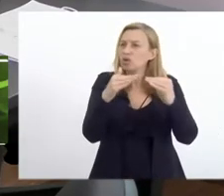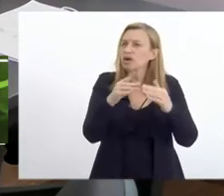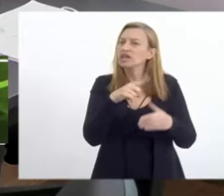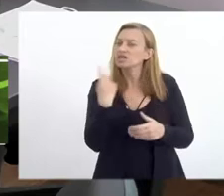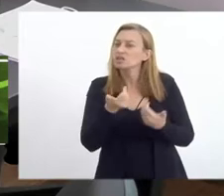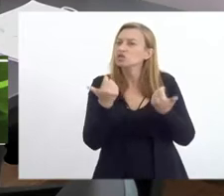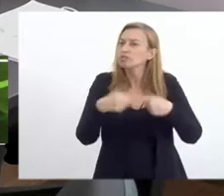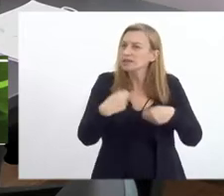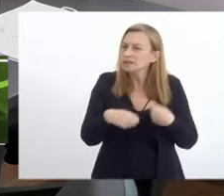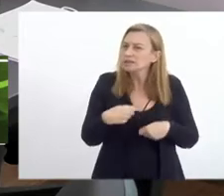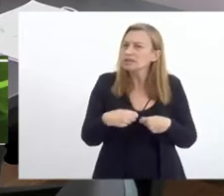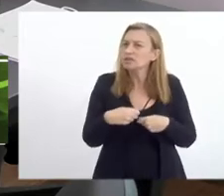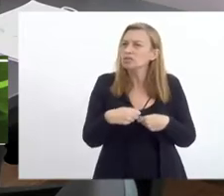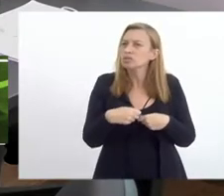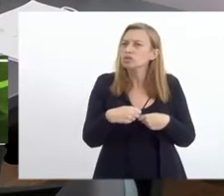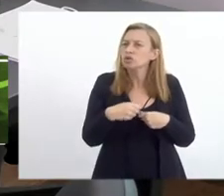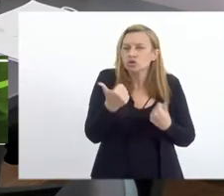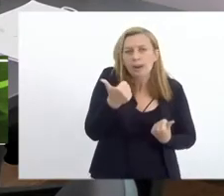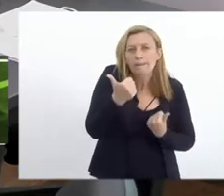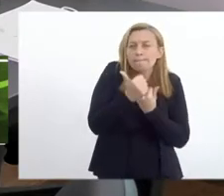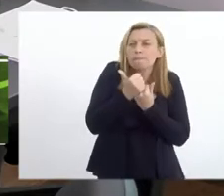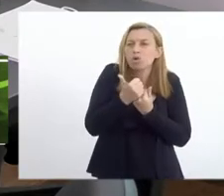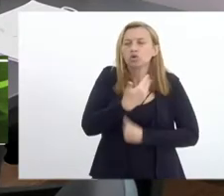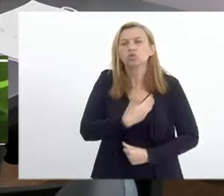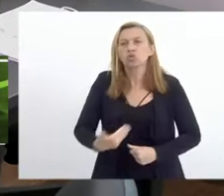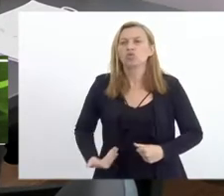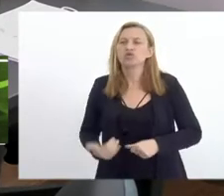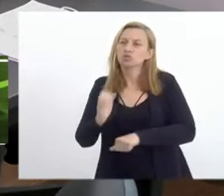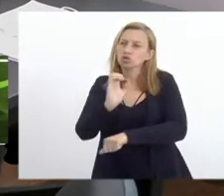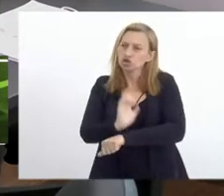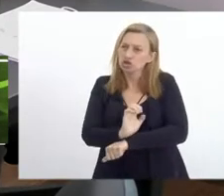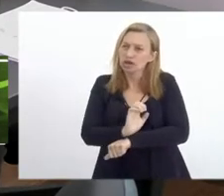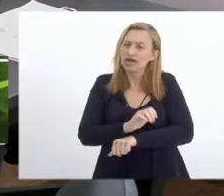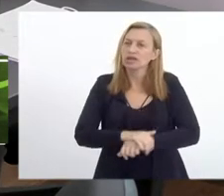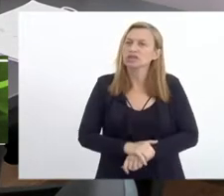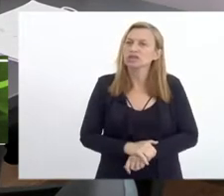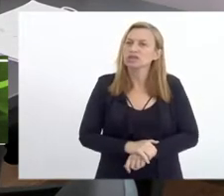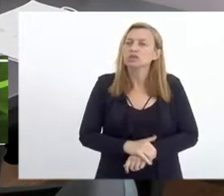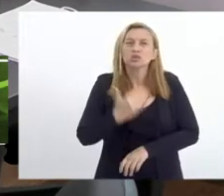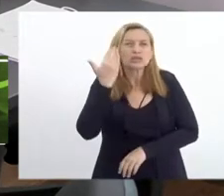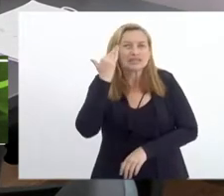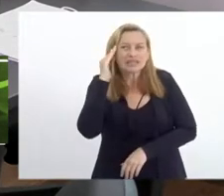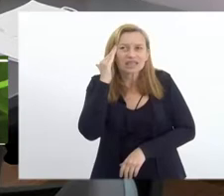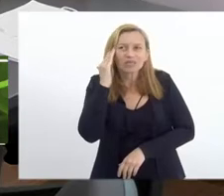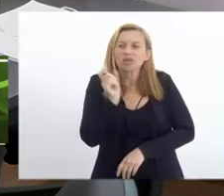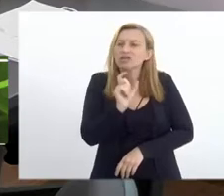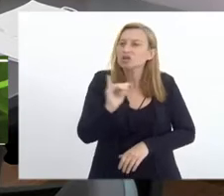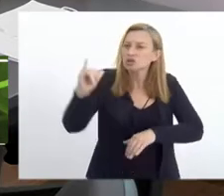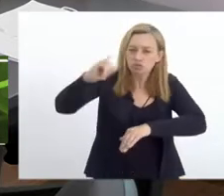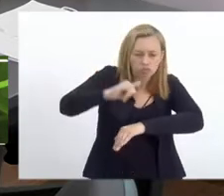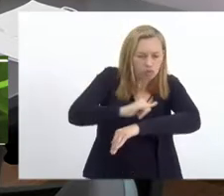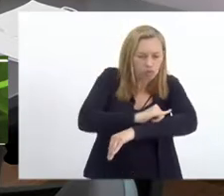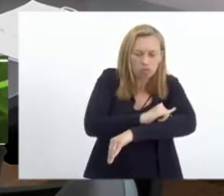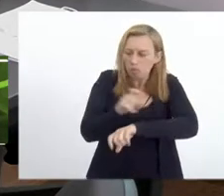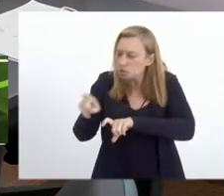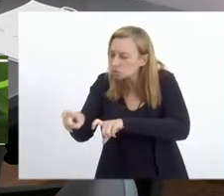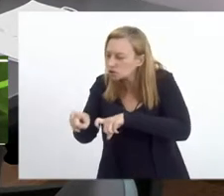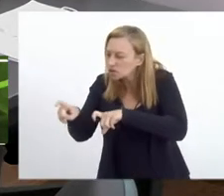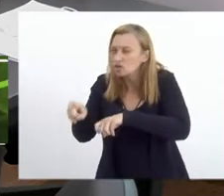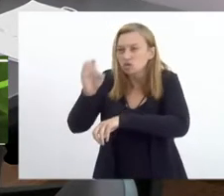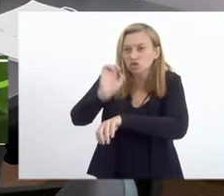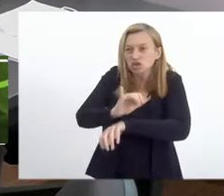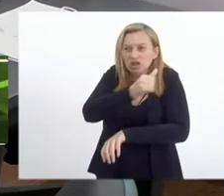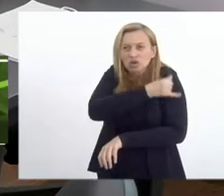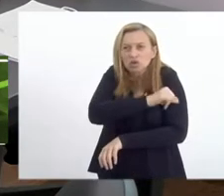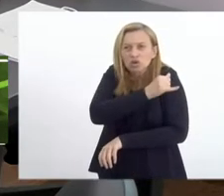precisa de um apoio do governo do estado na compreensão de que os aeroportos do interior do estado do